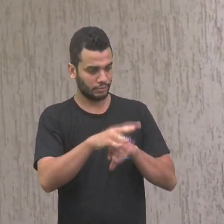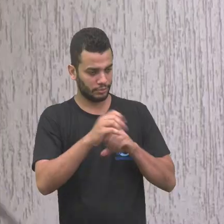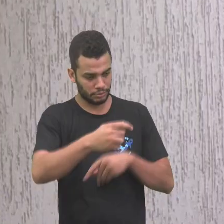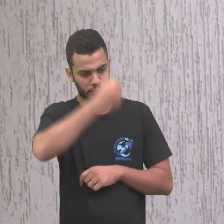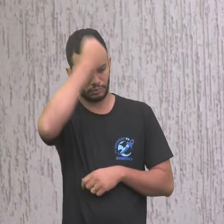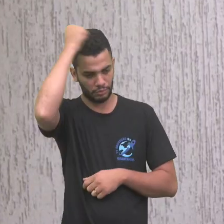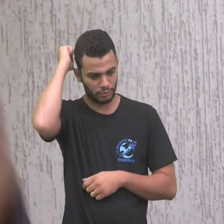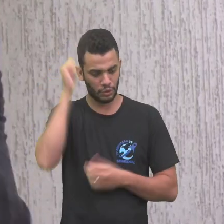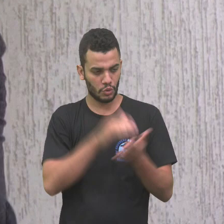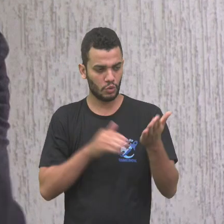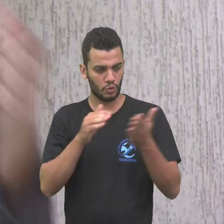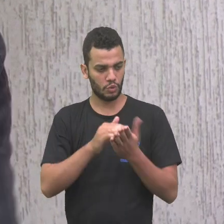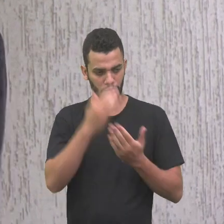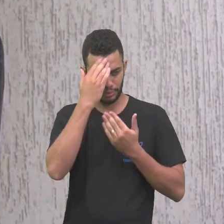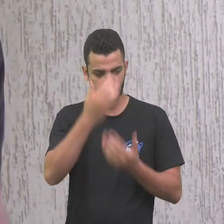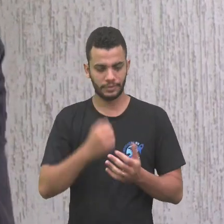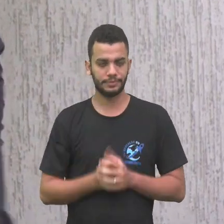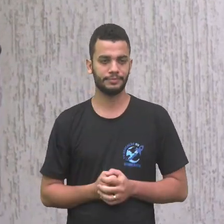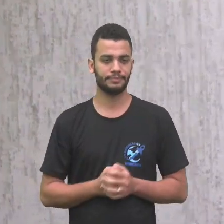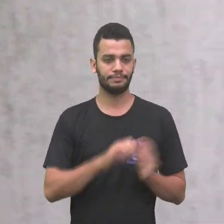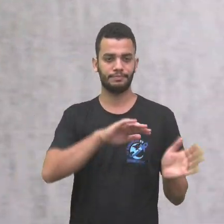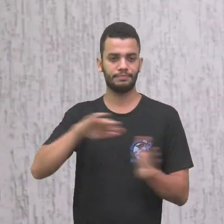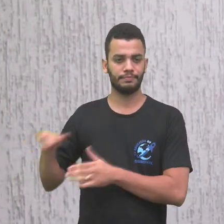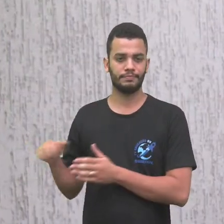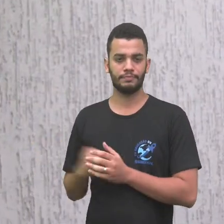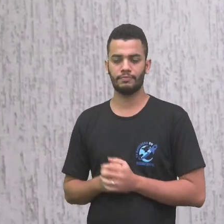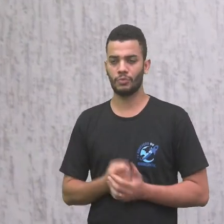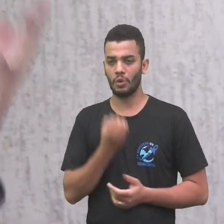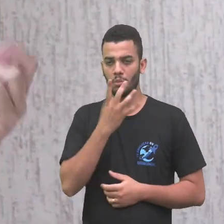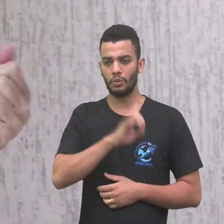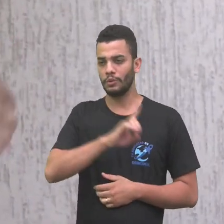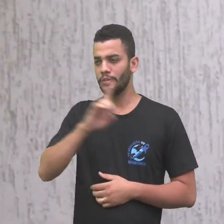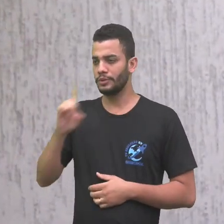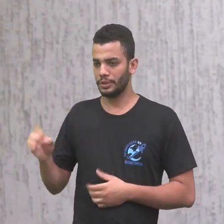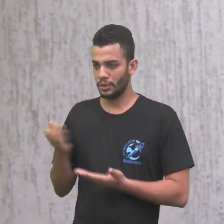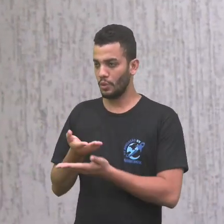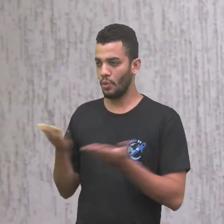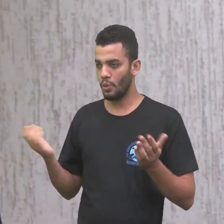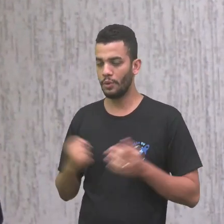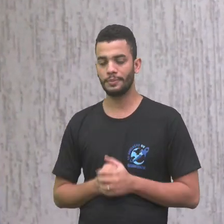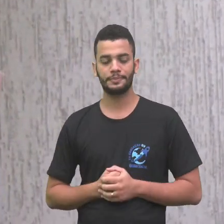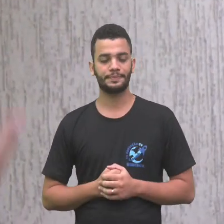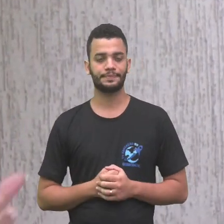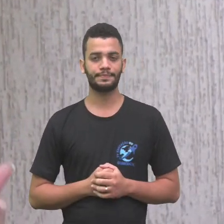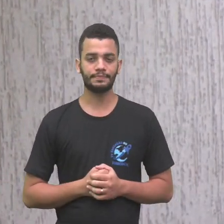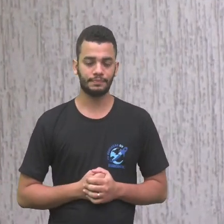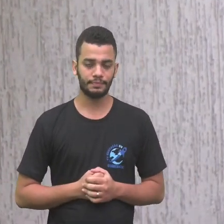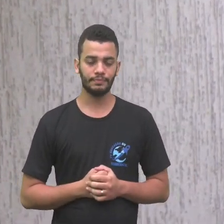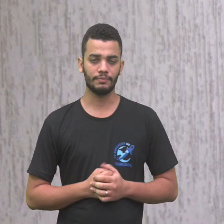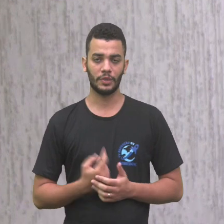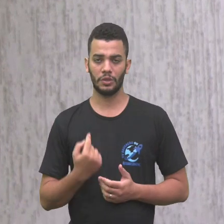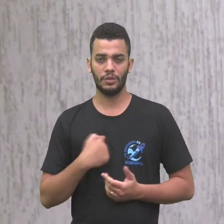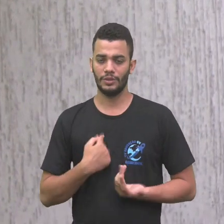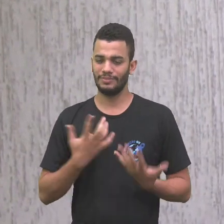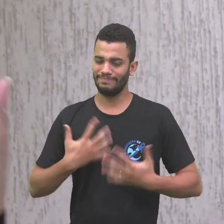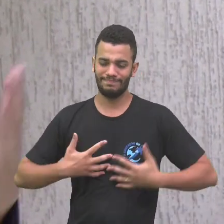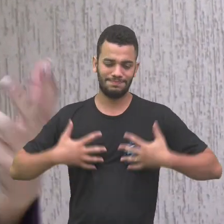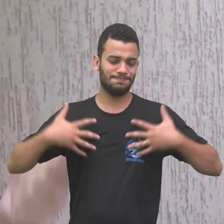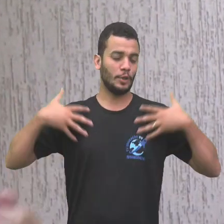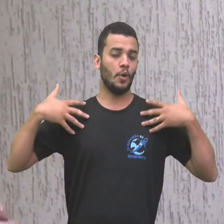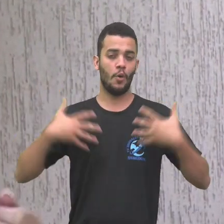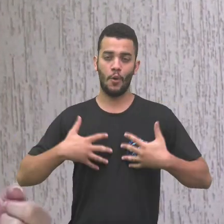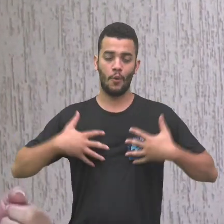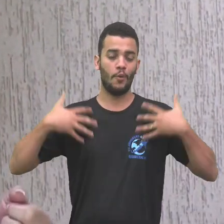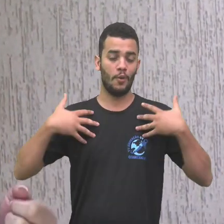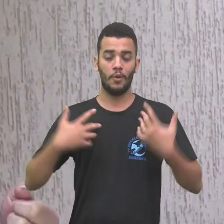tudo. Bom dia. Bom dia, secretário, prefeito, Wallace. Pessoal, é um prazer muito grande estar aqui com vocês. Estou bem